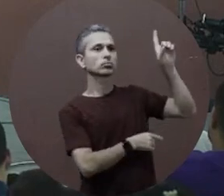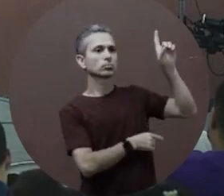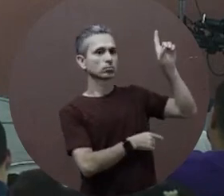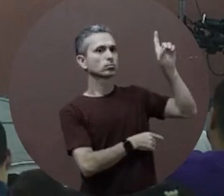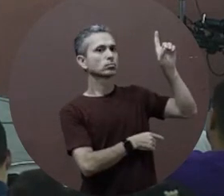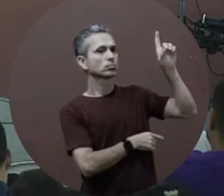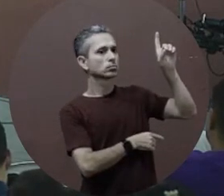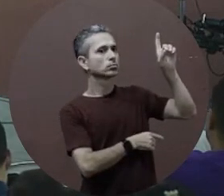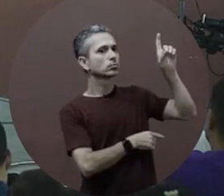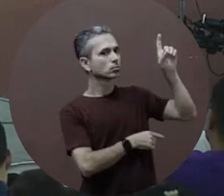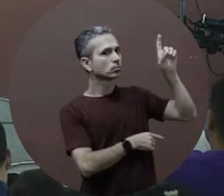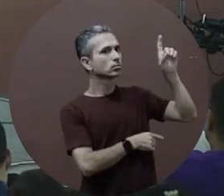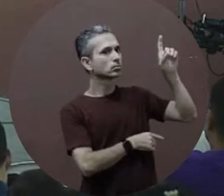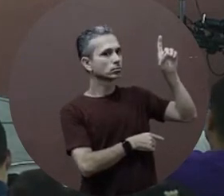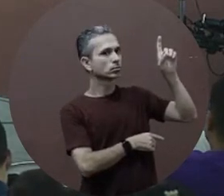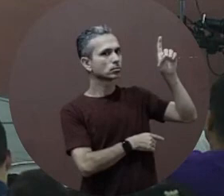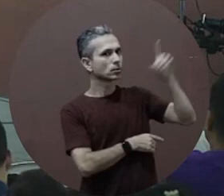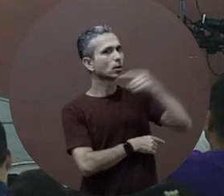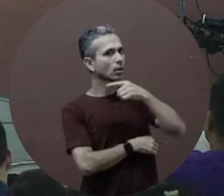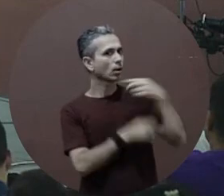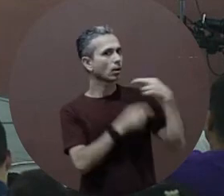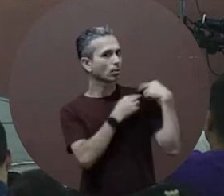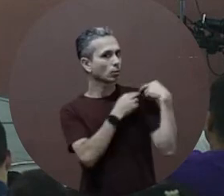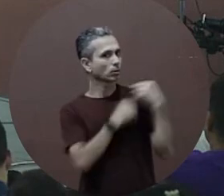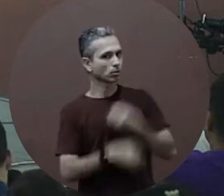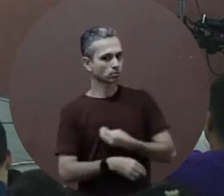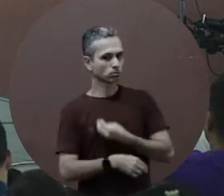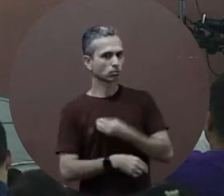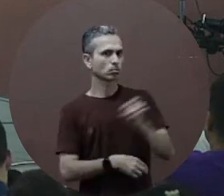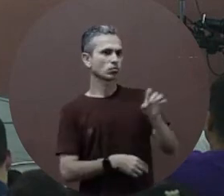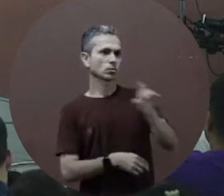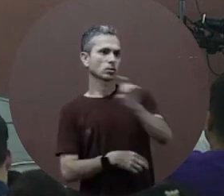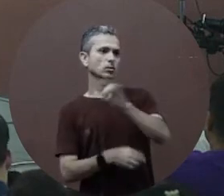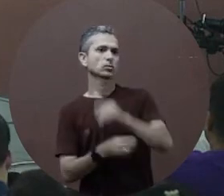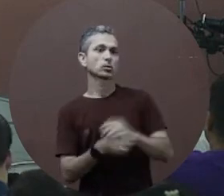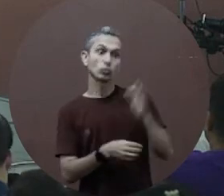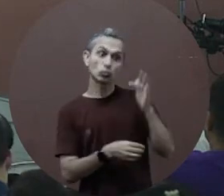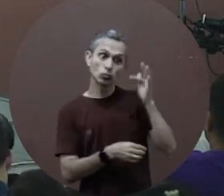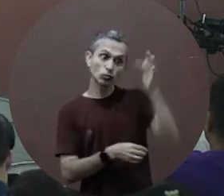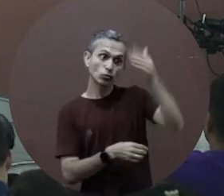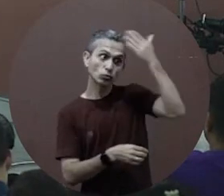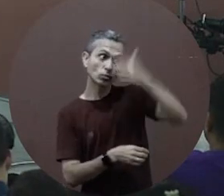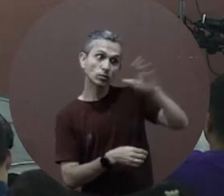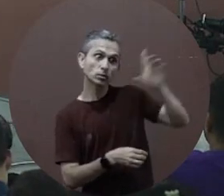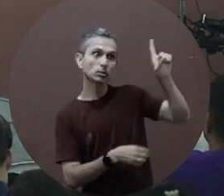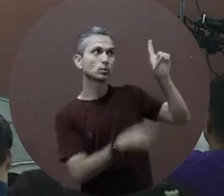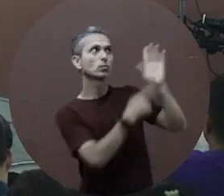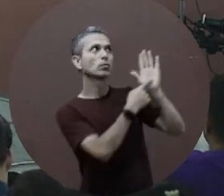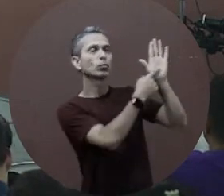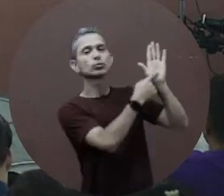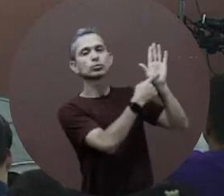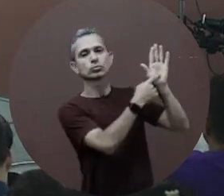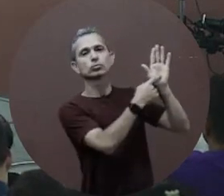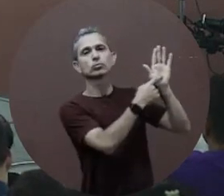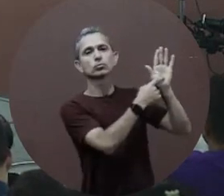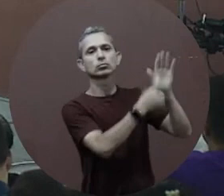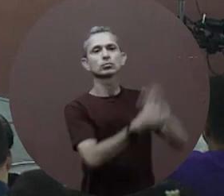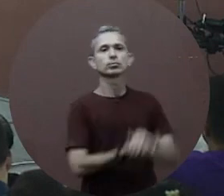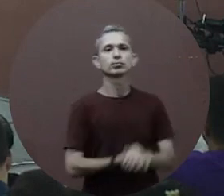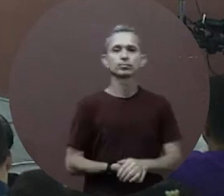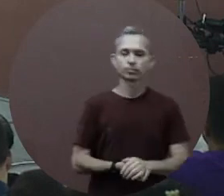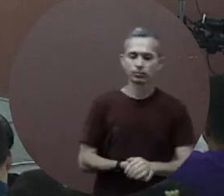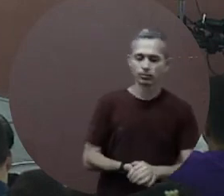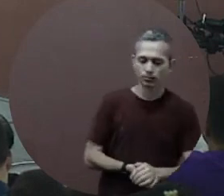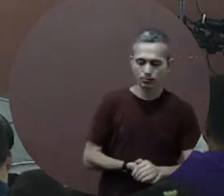Como quem deve prestar contas. É assim, é como se fosse assim, a imagem é a seguinte. O Supremo Pastor, ele chega e diz assim: eu